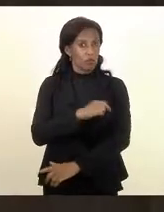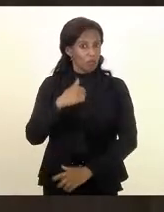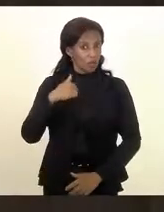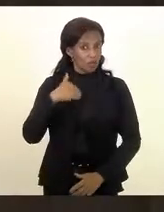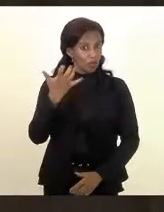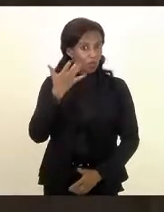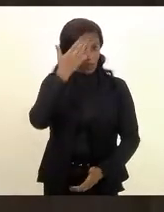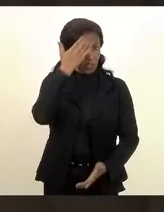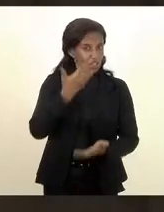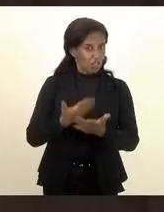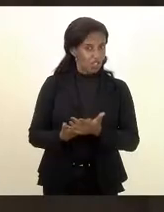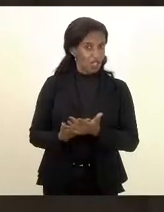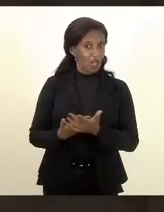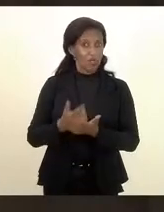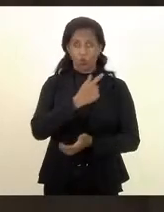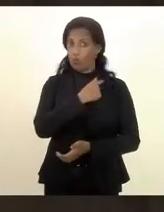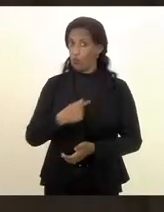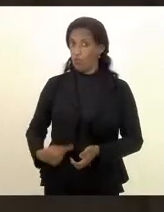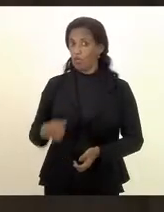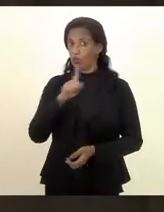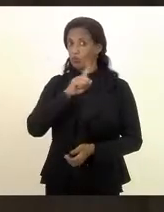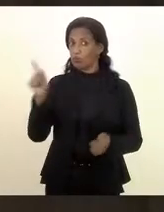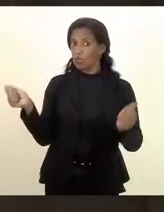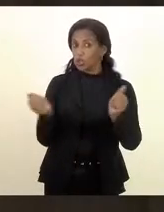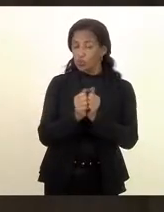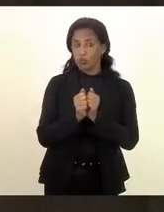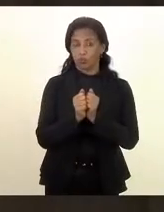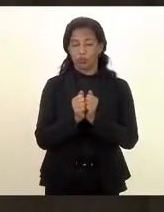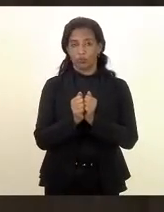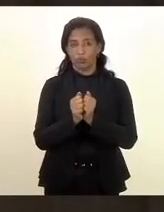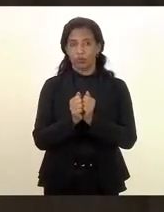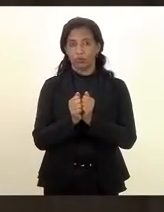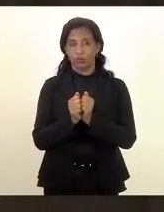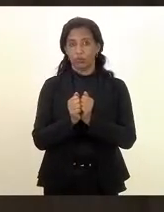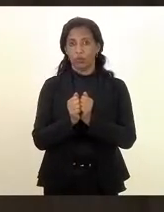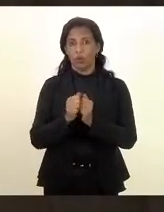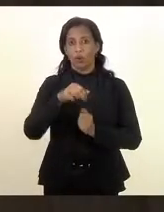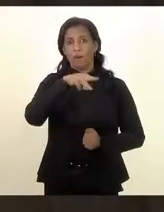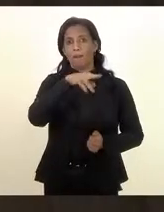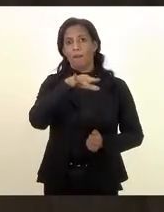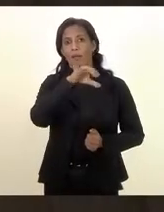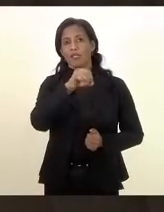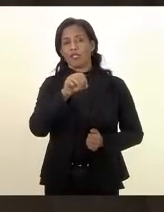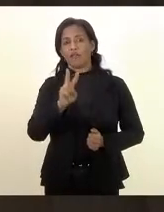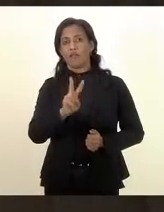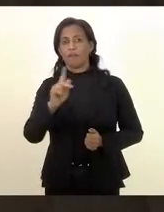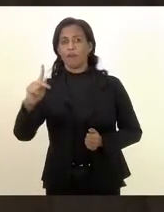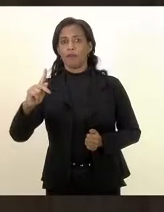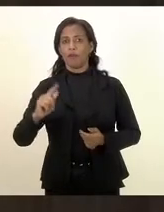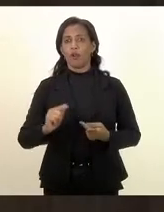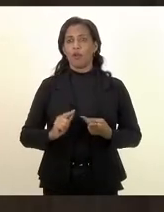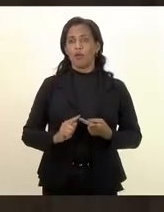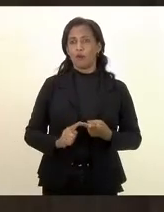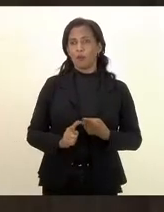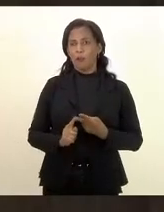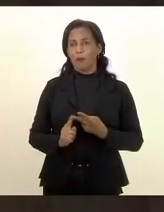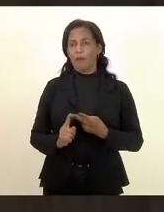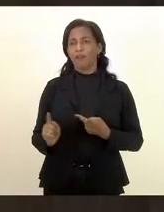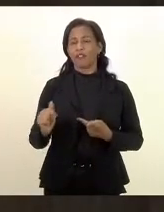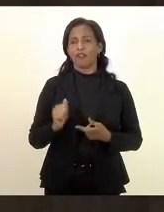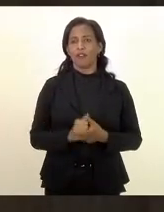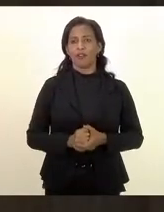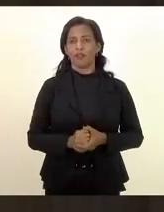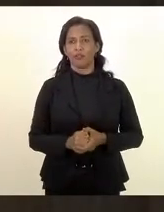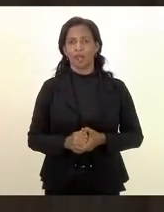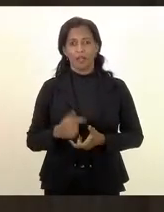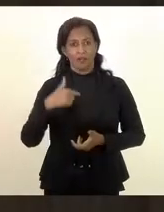envolvimento do governador com essa investida deles com o Marcin VP entre outros bandidos do estado do Rio de